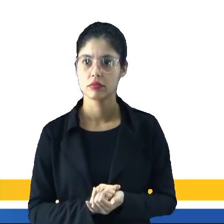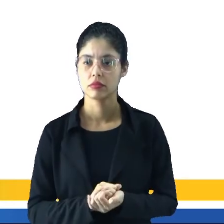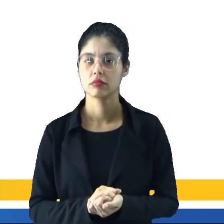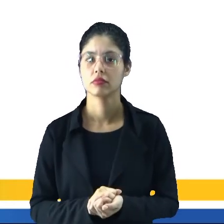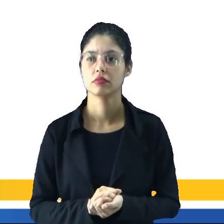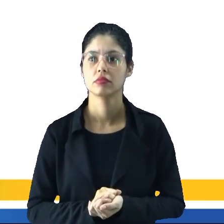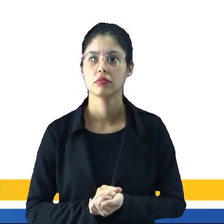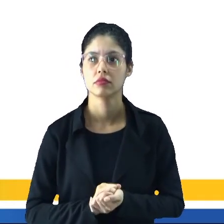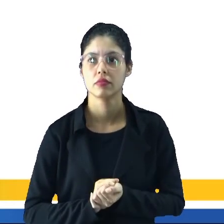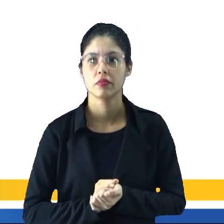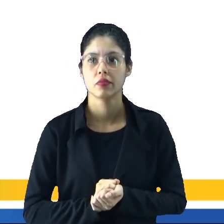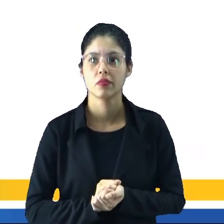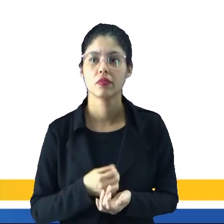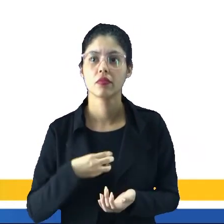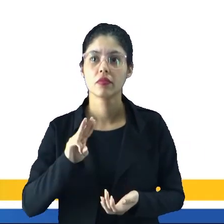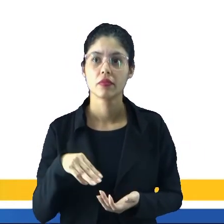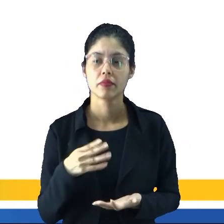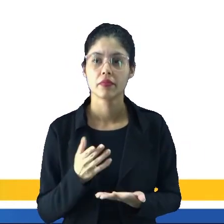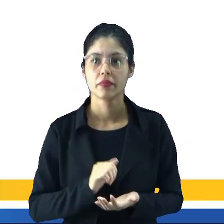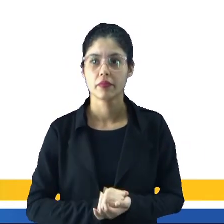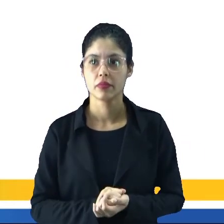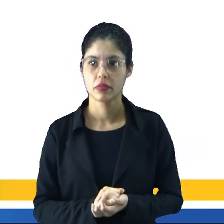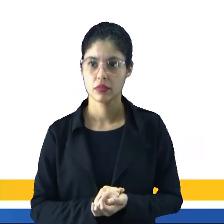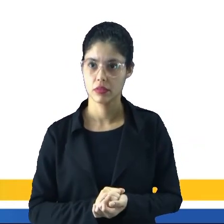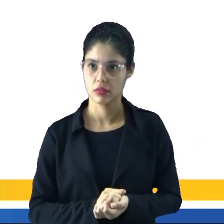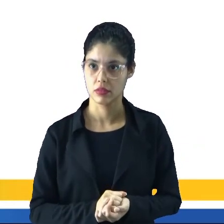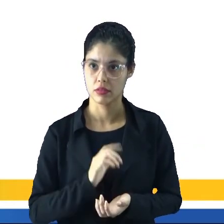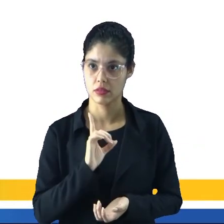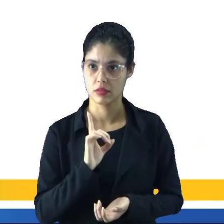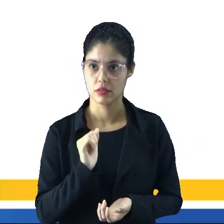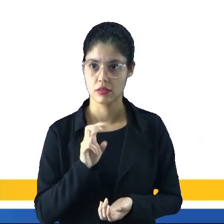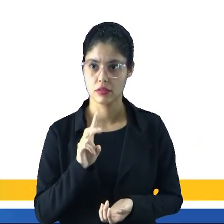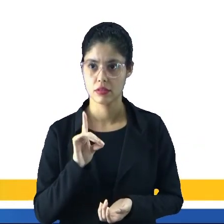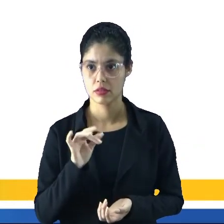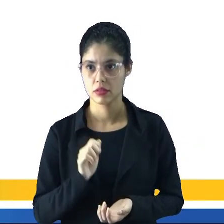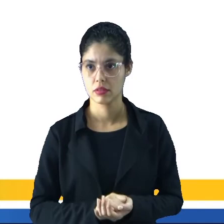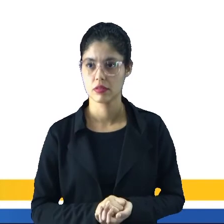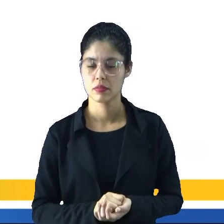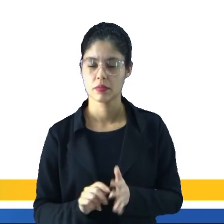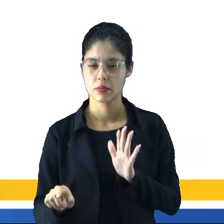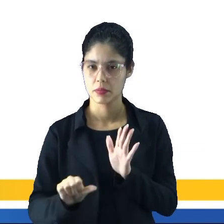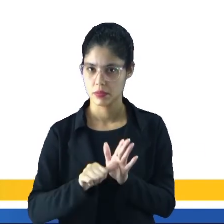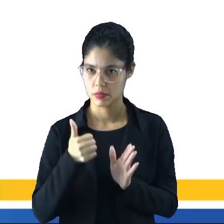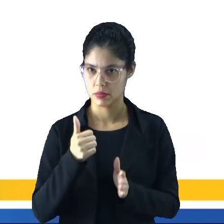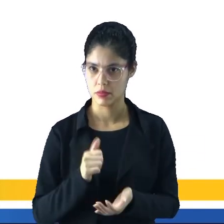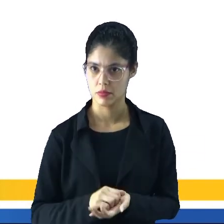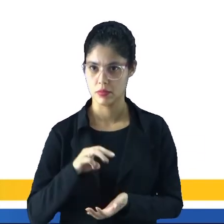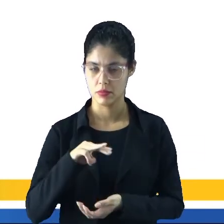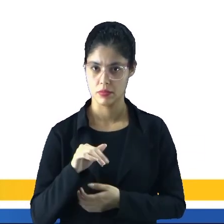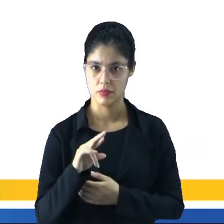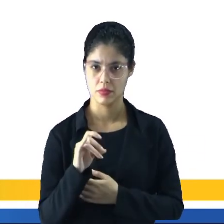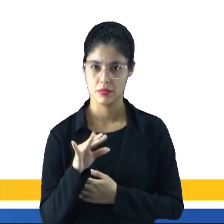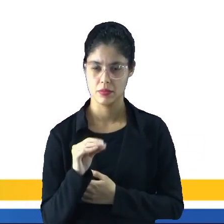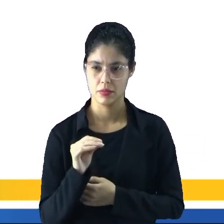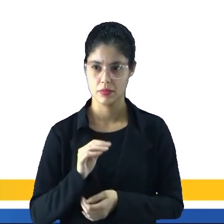né? Quem falou? David Cameron, né, que é o primeiro-ministro